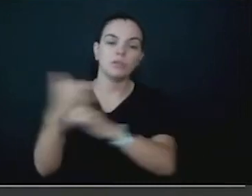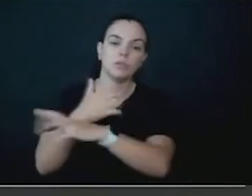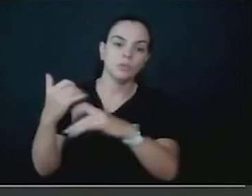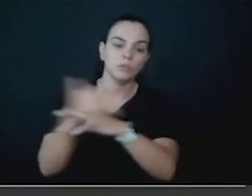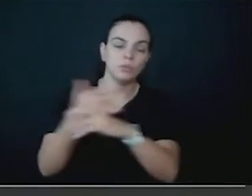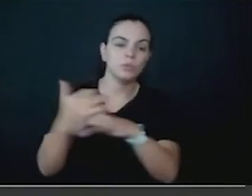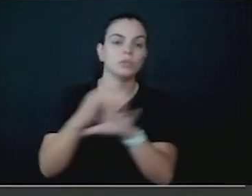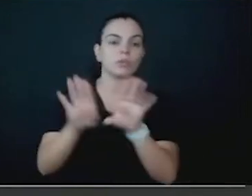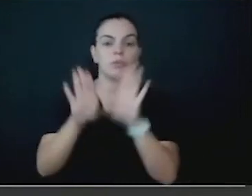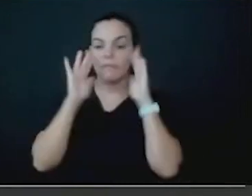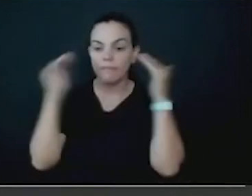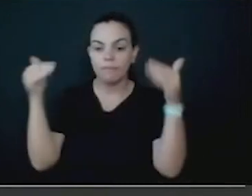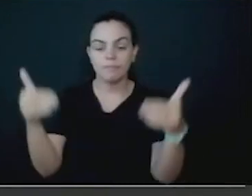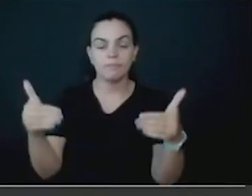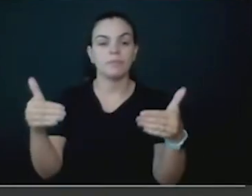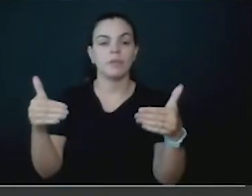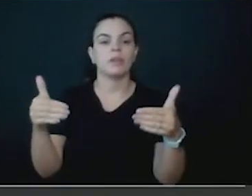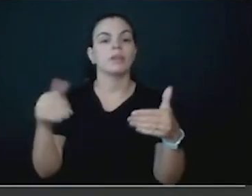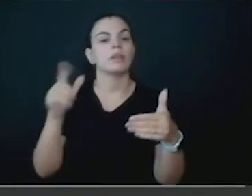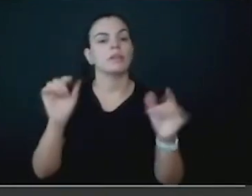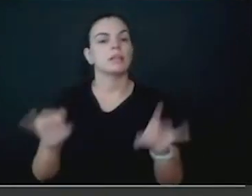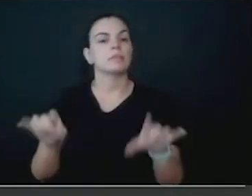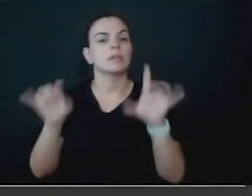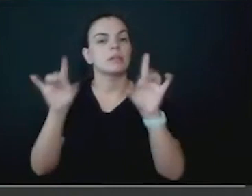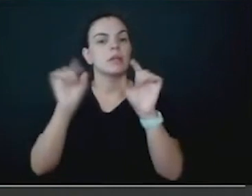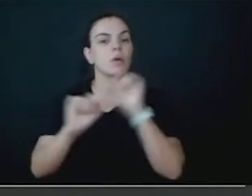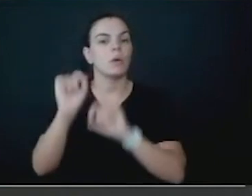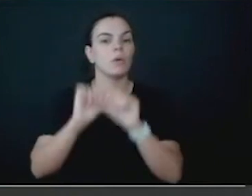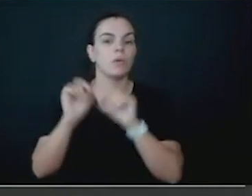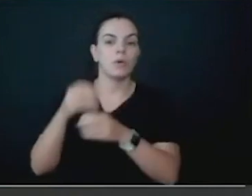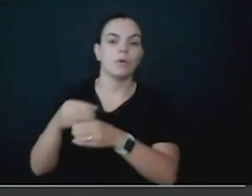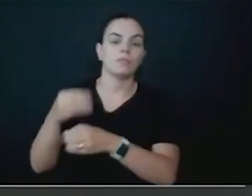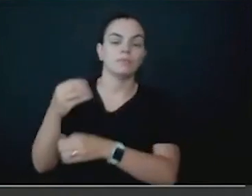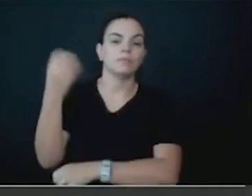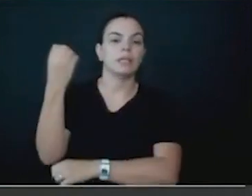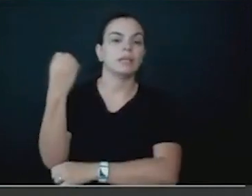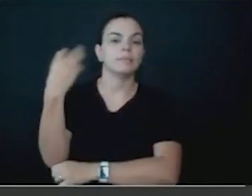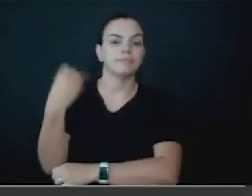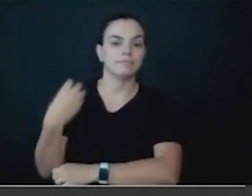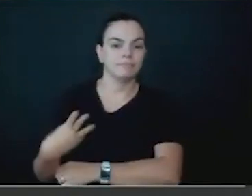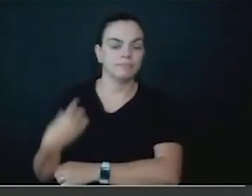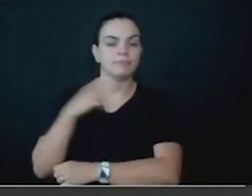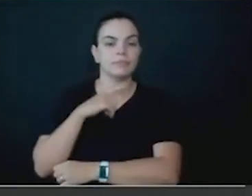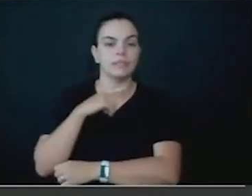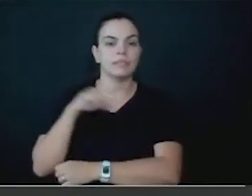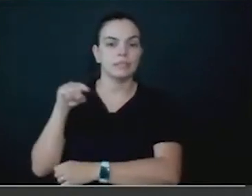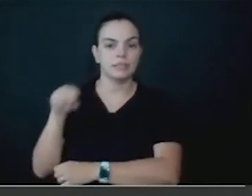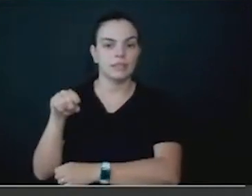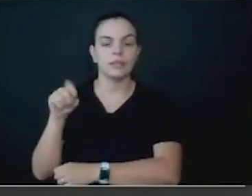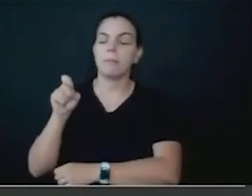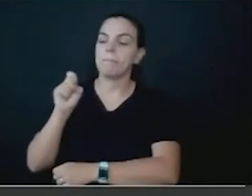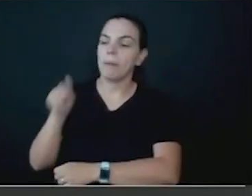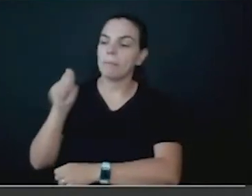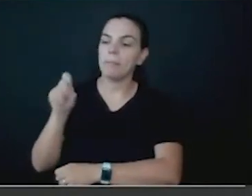pedestre, dando ali destaque para os semáforos que são implementados para a travessia do pedestre,